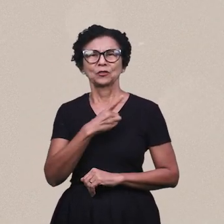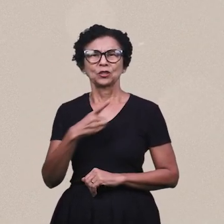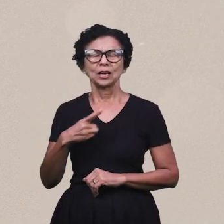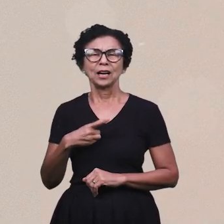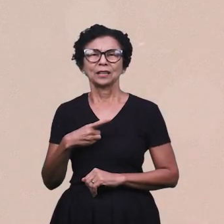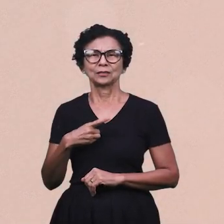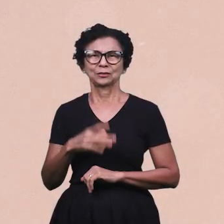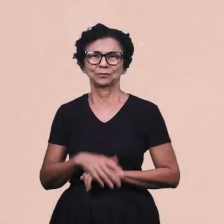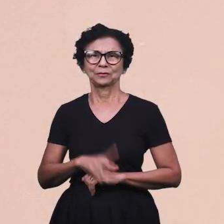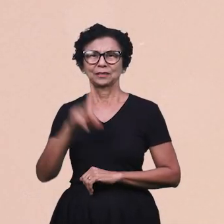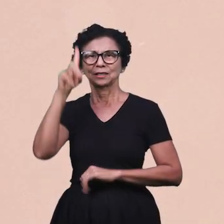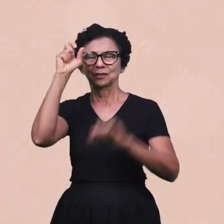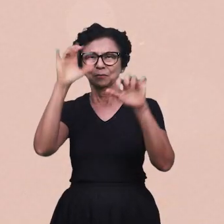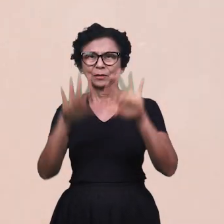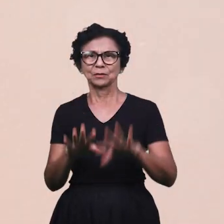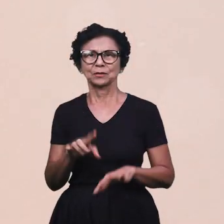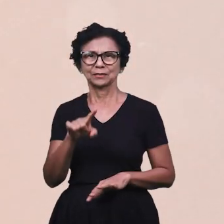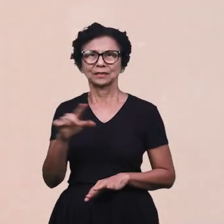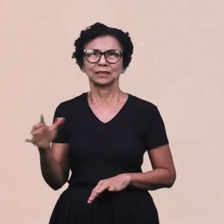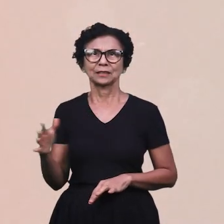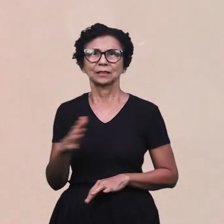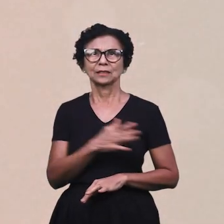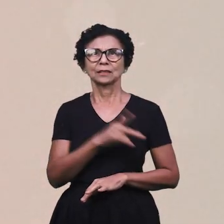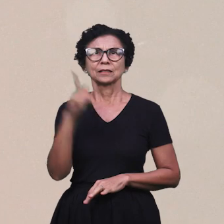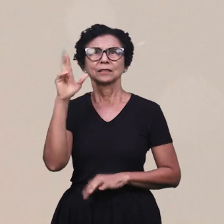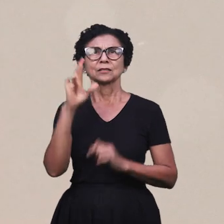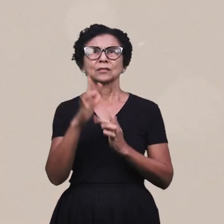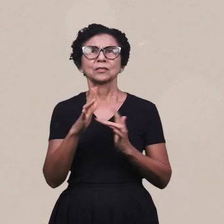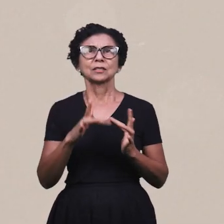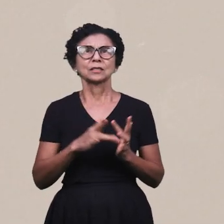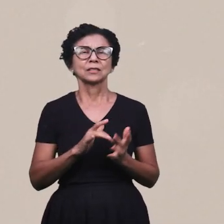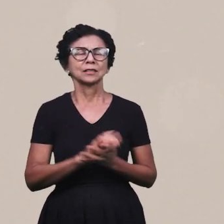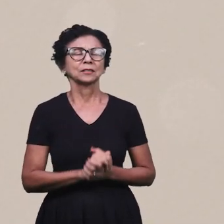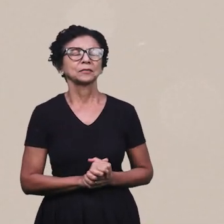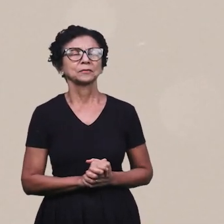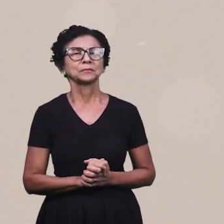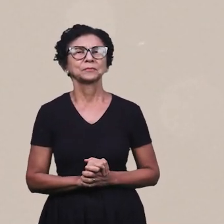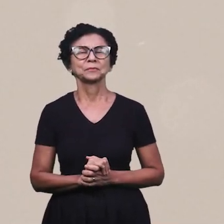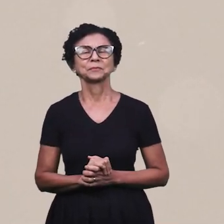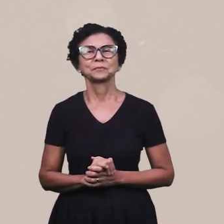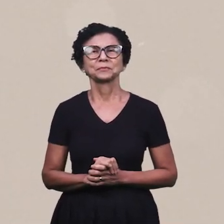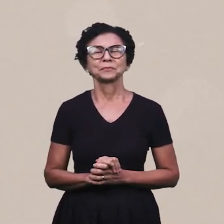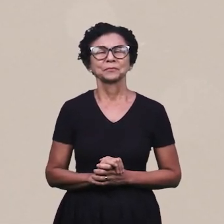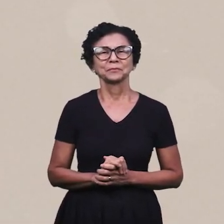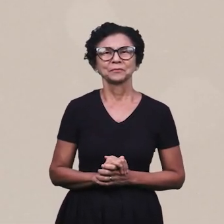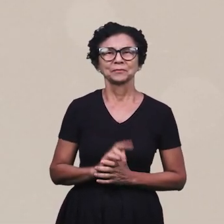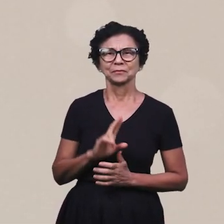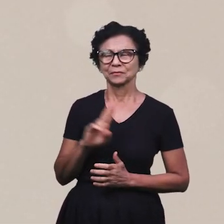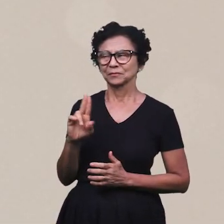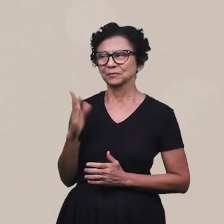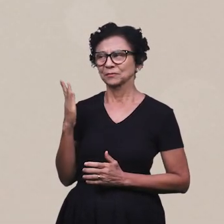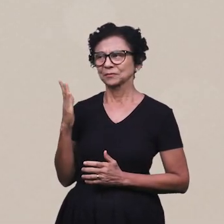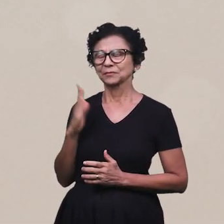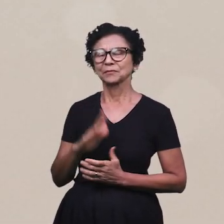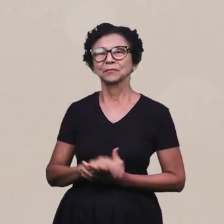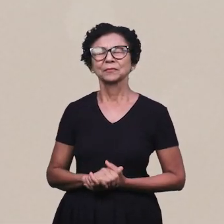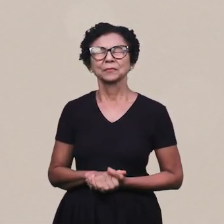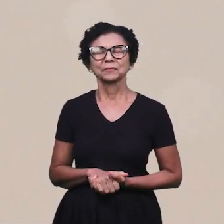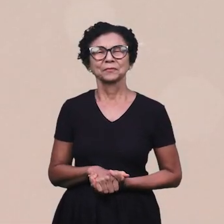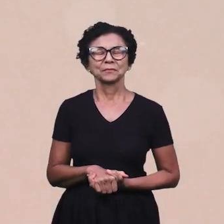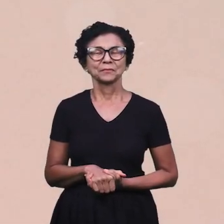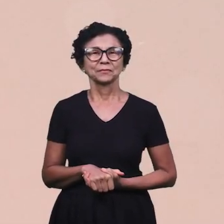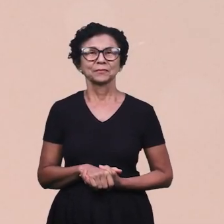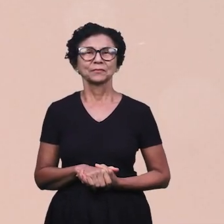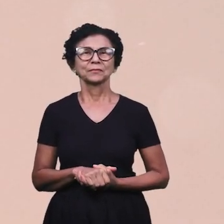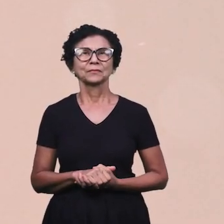continue abençoando sua vida. A paz do Senhor Jesus, irmãos. Meu nome é Maria Eduarda, sou da Igreja de Pajuçara, do Ministério do Pastor Almir, e hoje eu